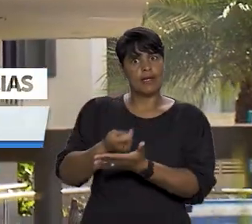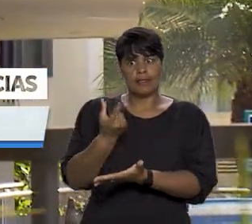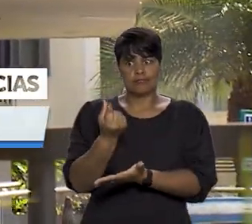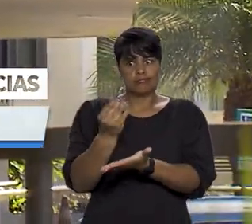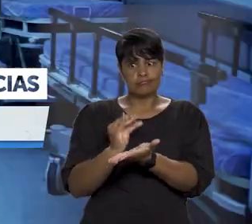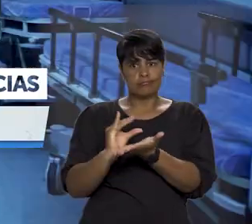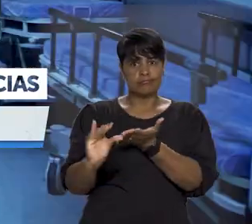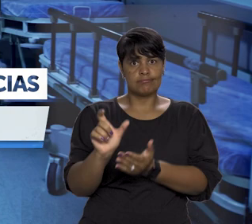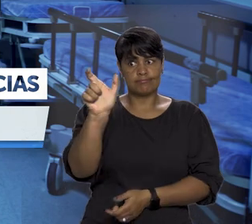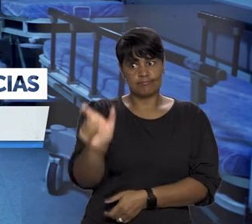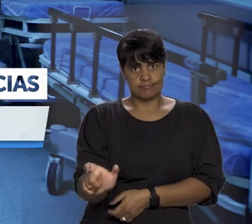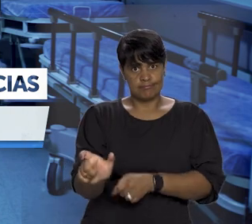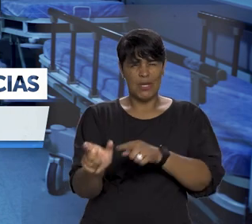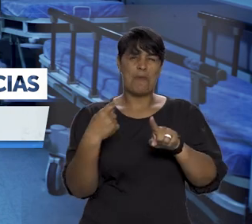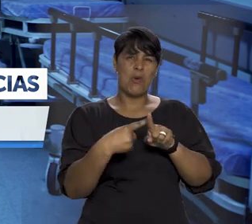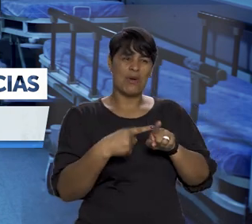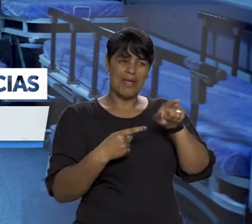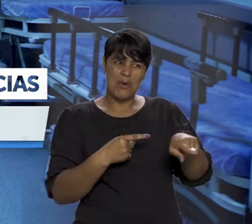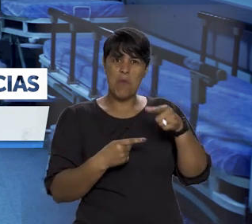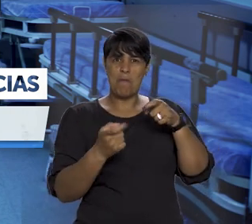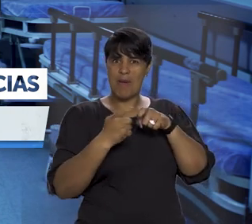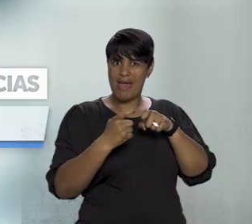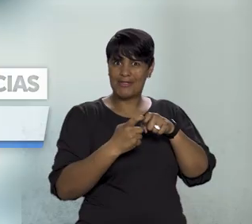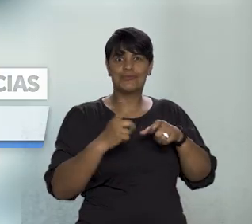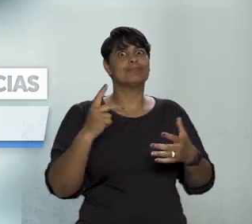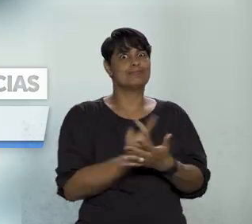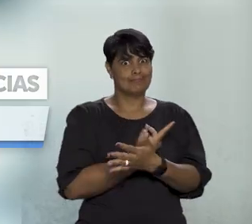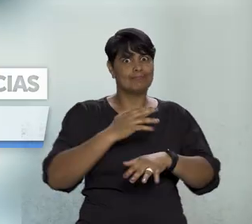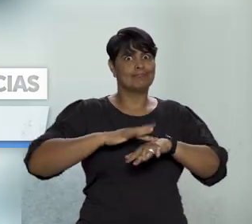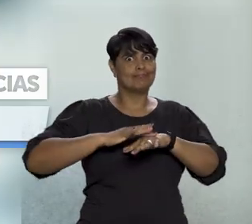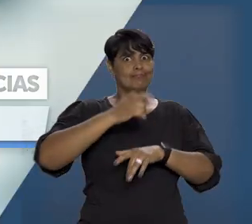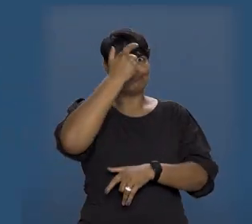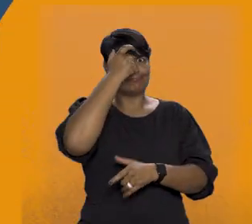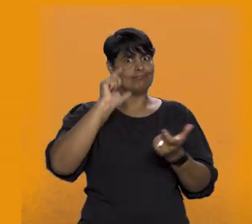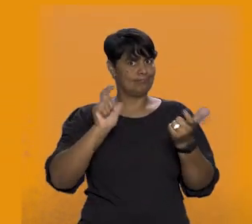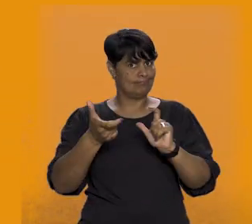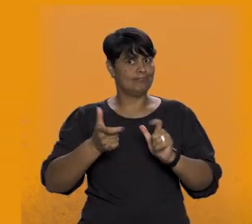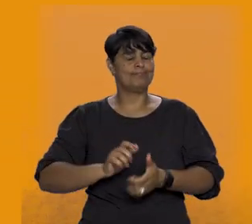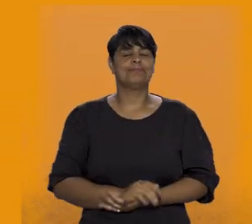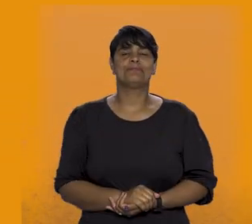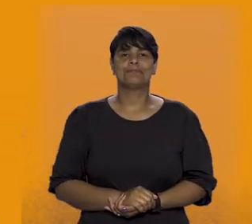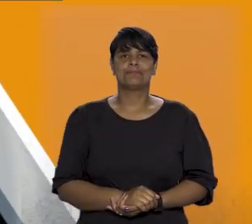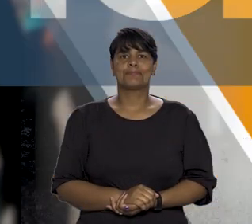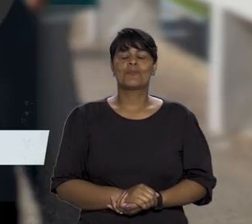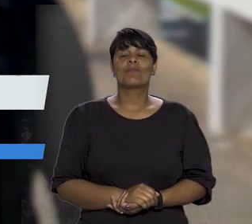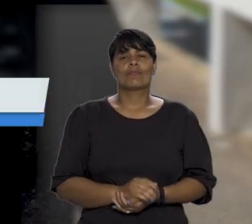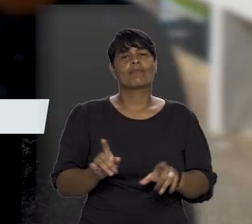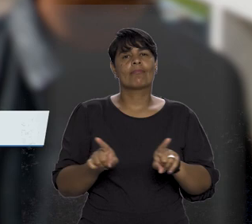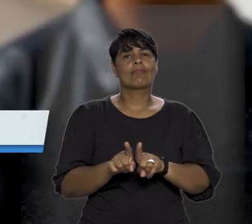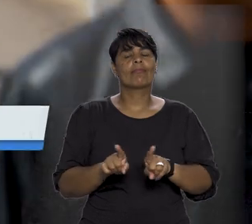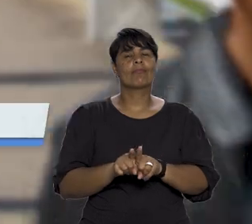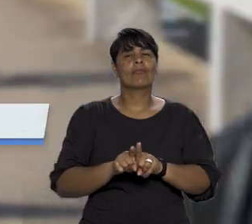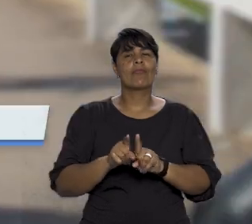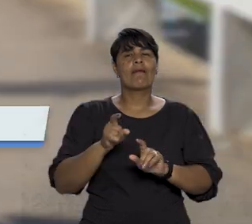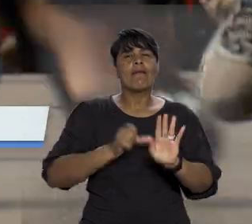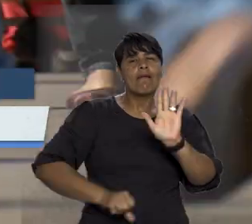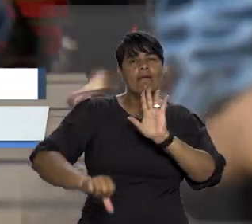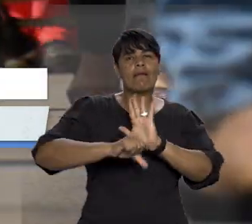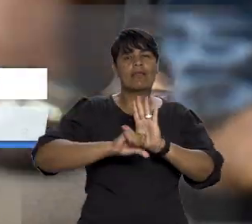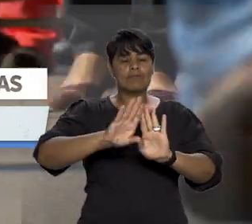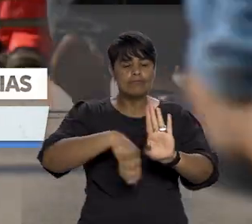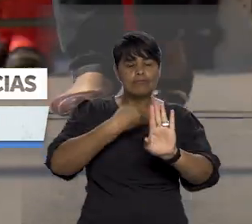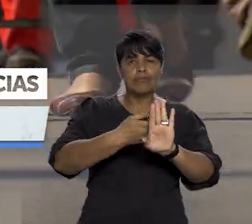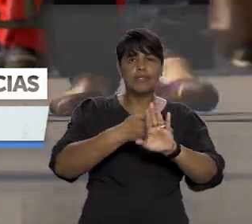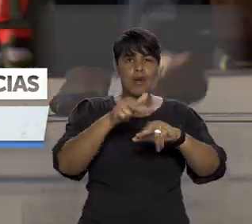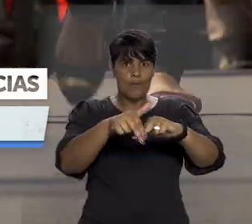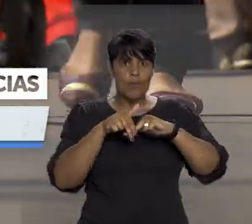de abuso sexual em consulta feita por médico com problemas de saúde mental e mais crime de ameaça motivado